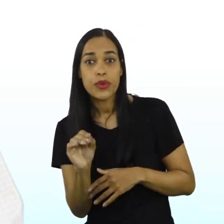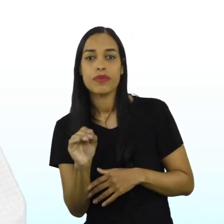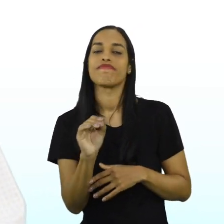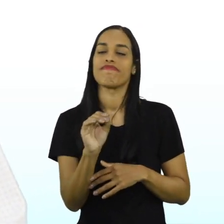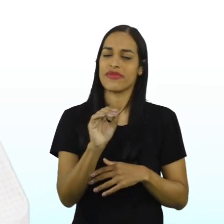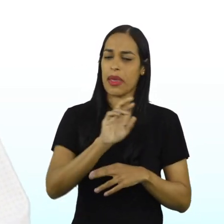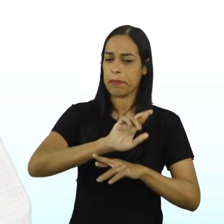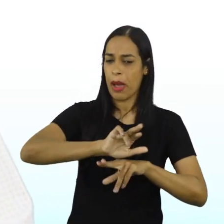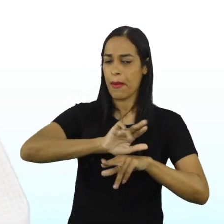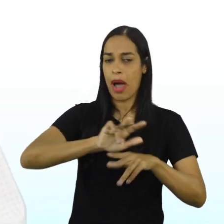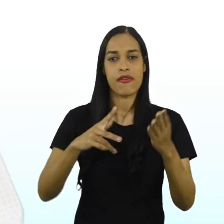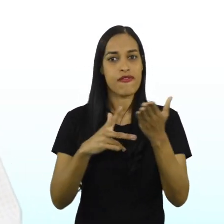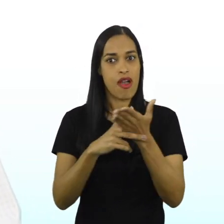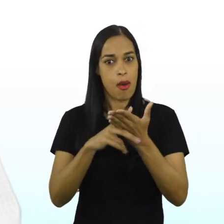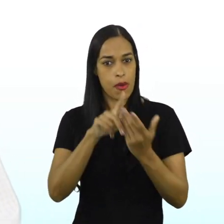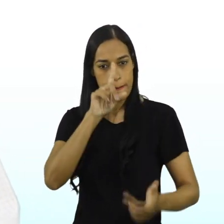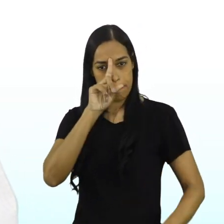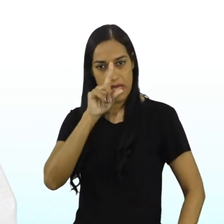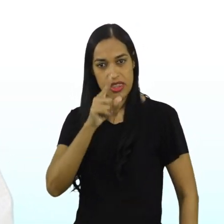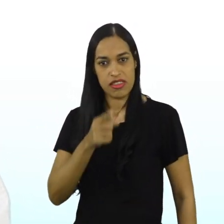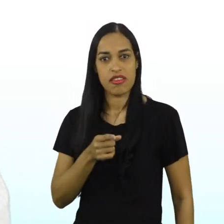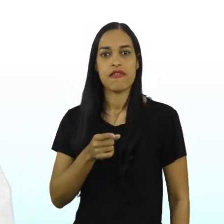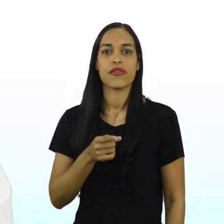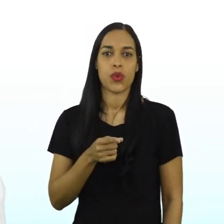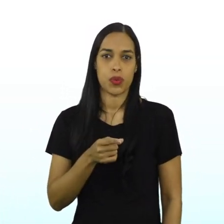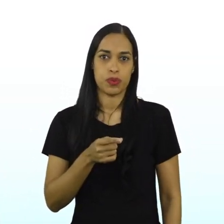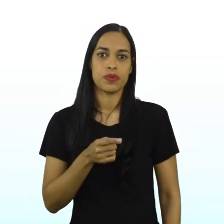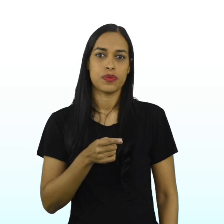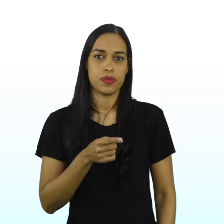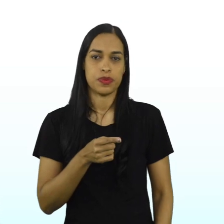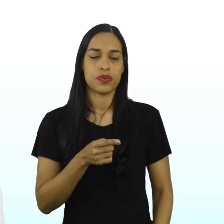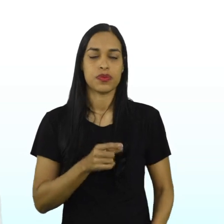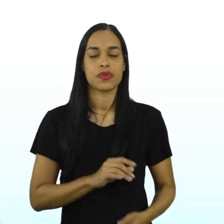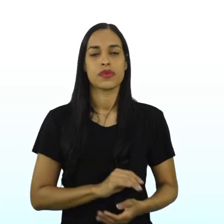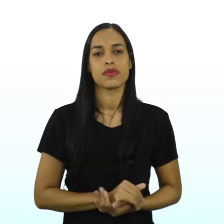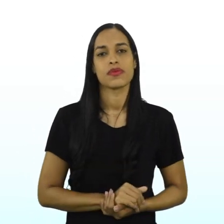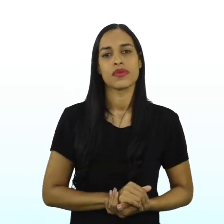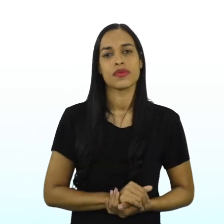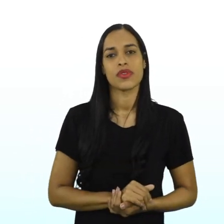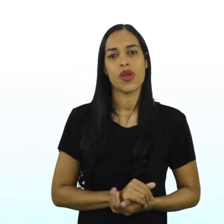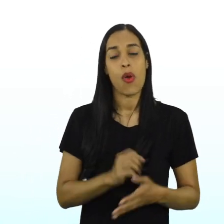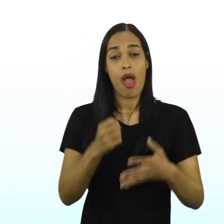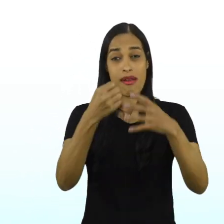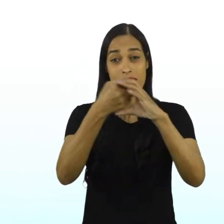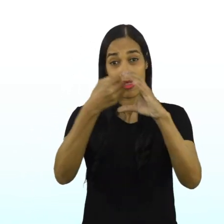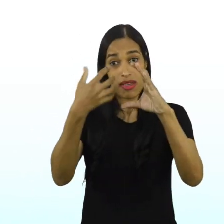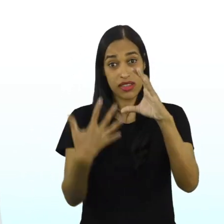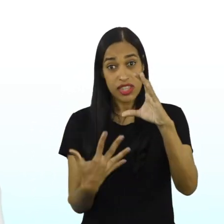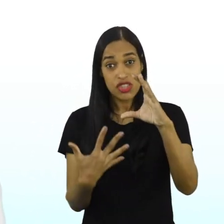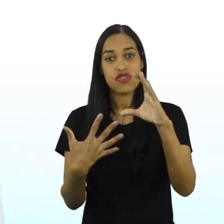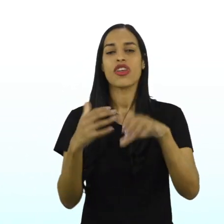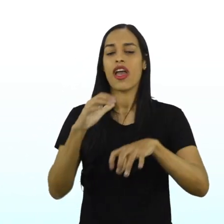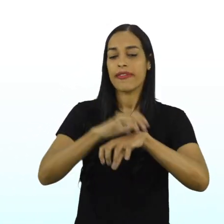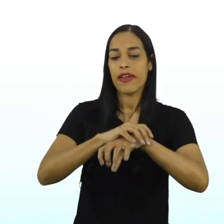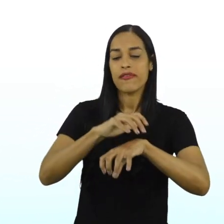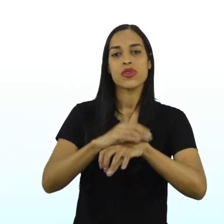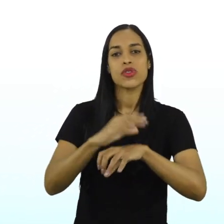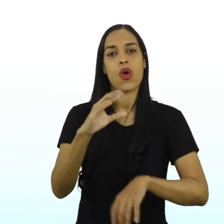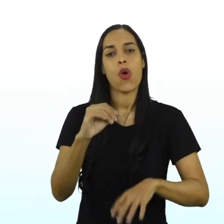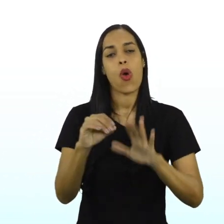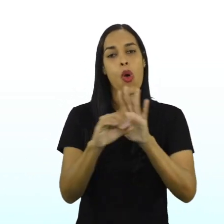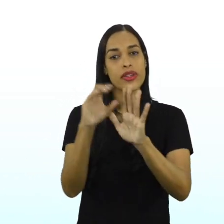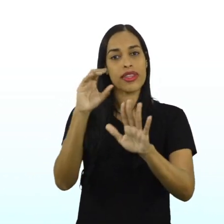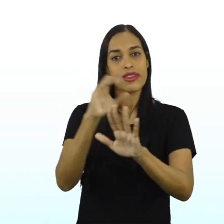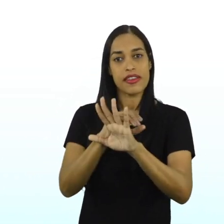vai encontrar verbos no modo imperativo. Então, uma das características da função conativa é a presença de verbos no